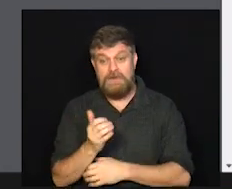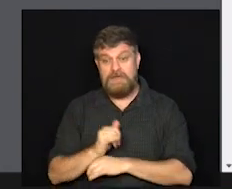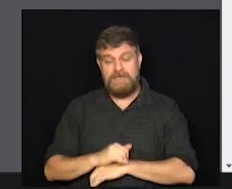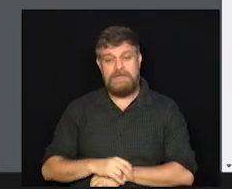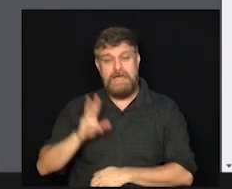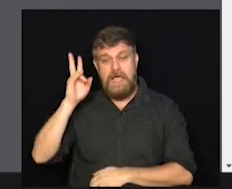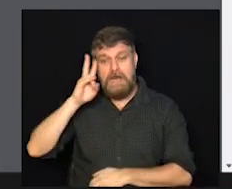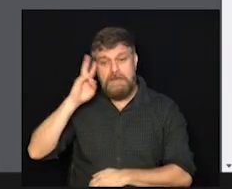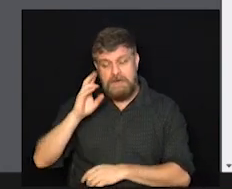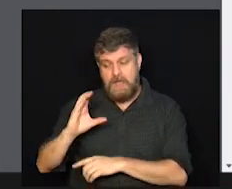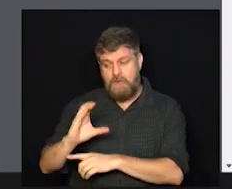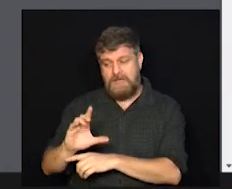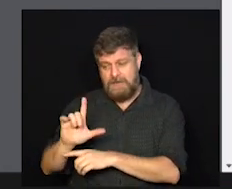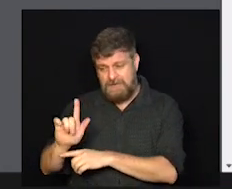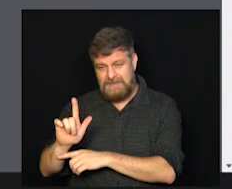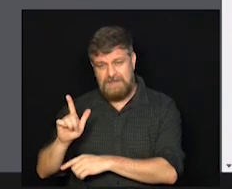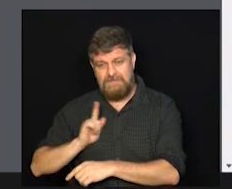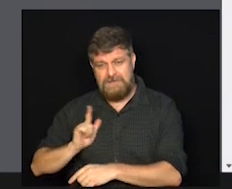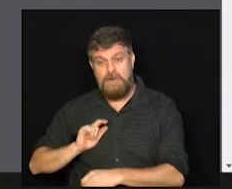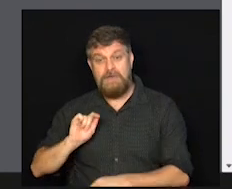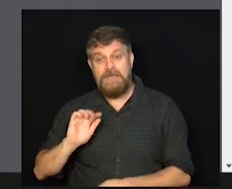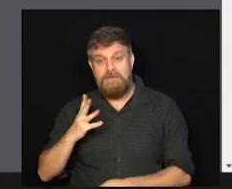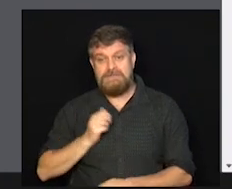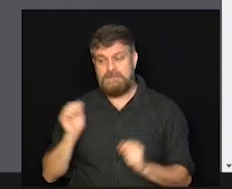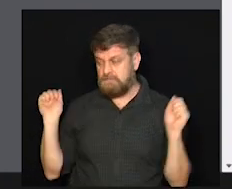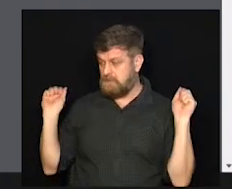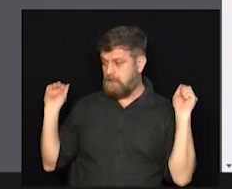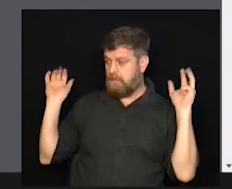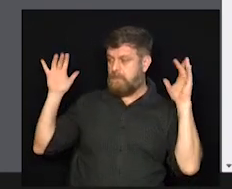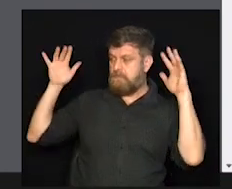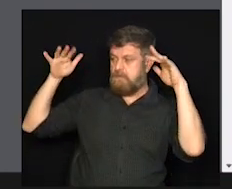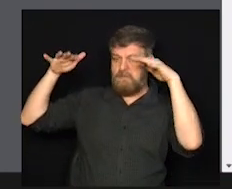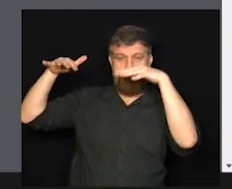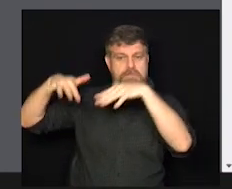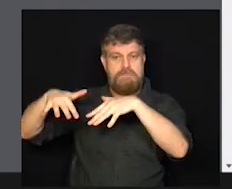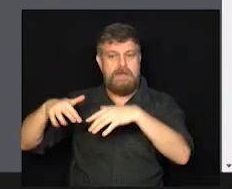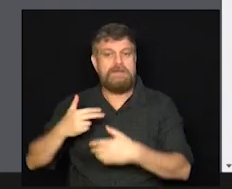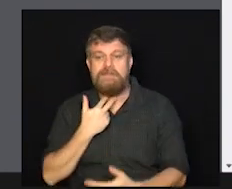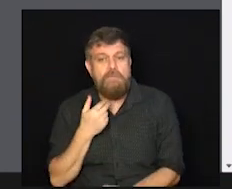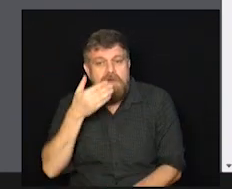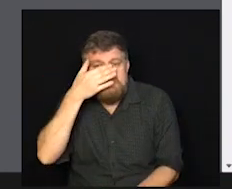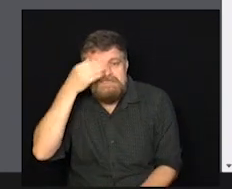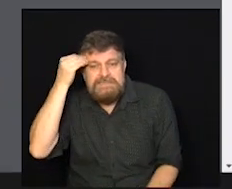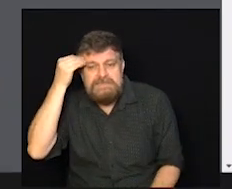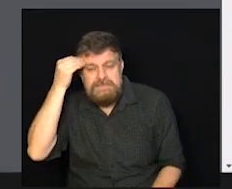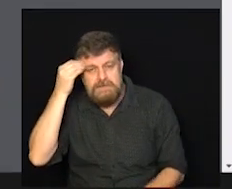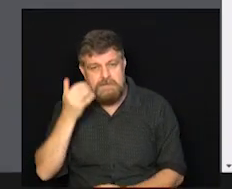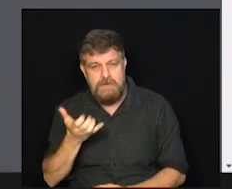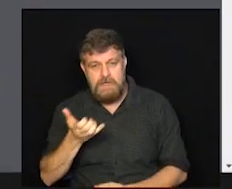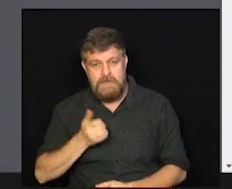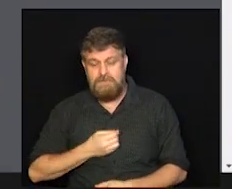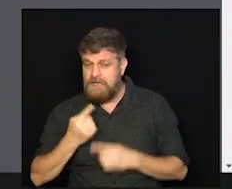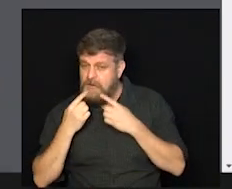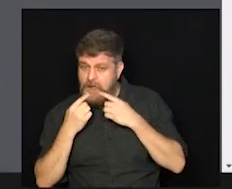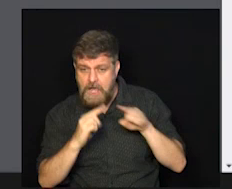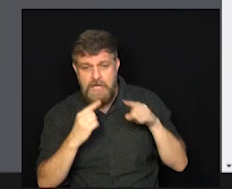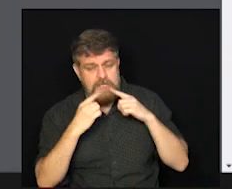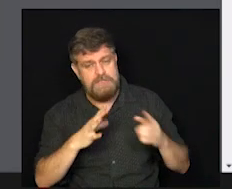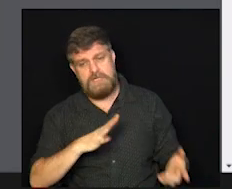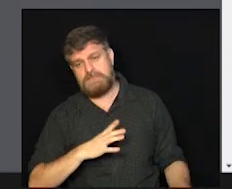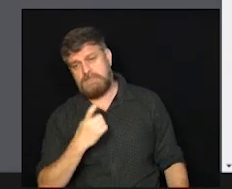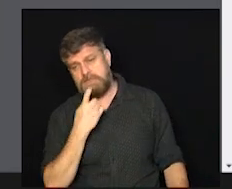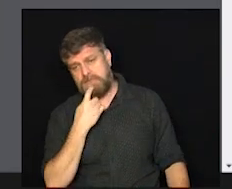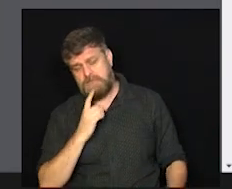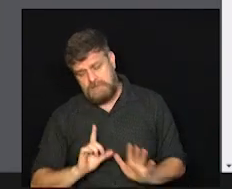o Campo Grande é formado por um processo migratório, isso não pode ser esquecido. E aqui eu quero falar com uma certa crítica à nossa cidade também